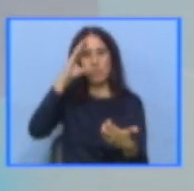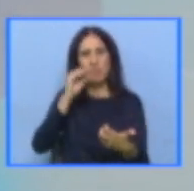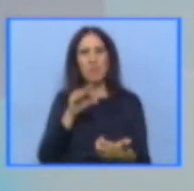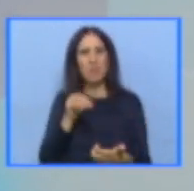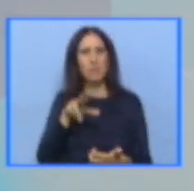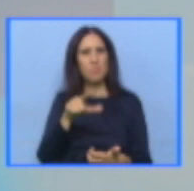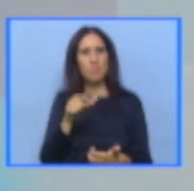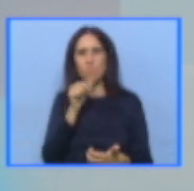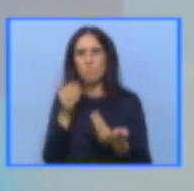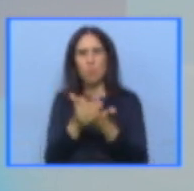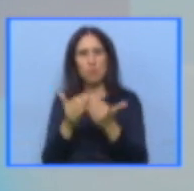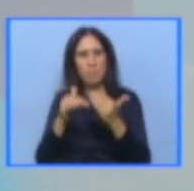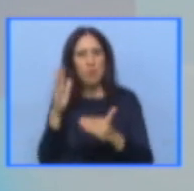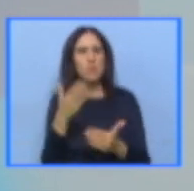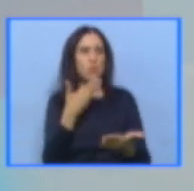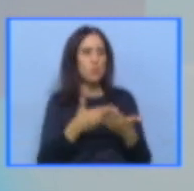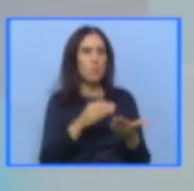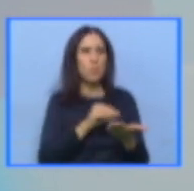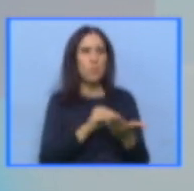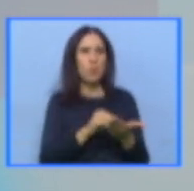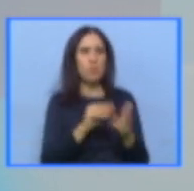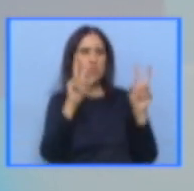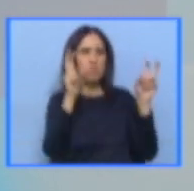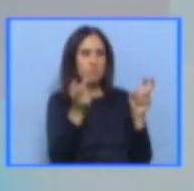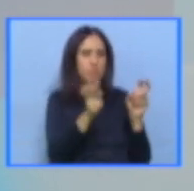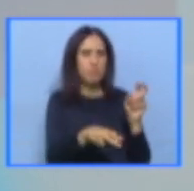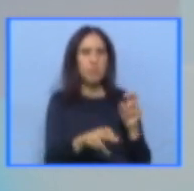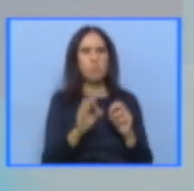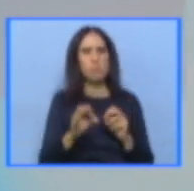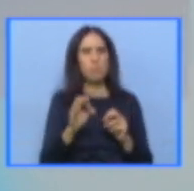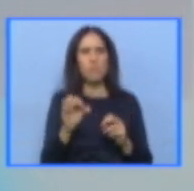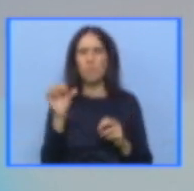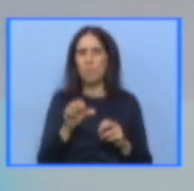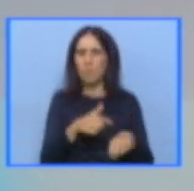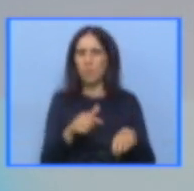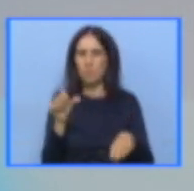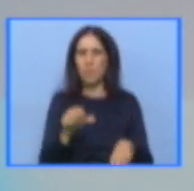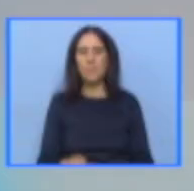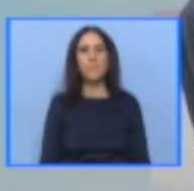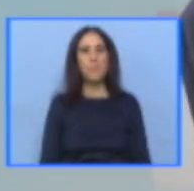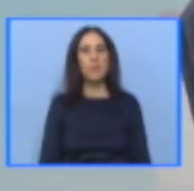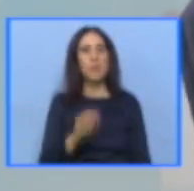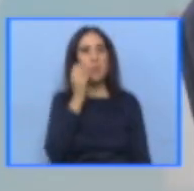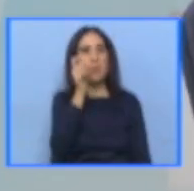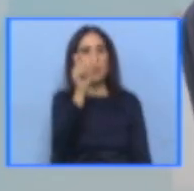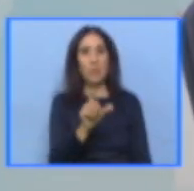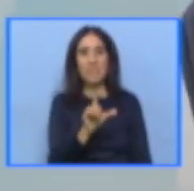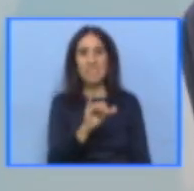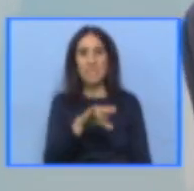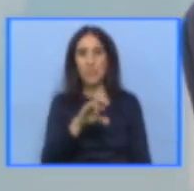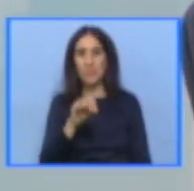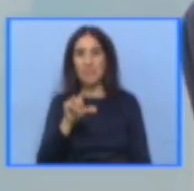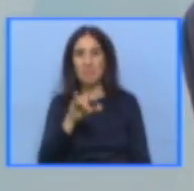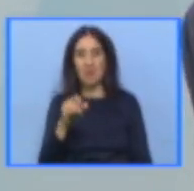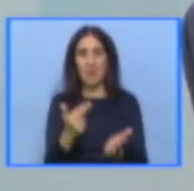mortes, a sopa dos pobres surgiu, aquilo foi mesmo mau, foi um período mau. Licínio Lima, ficamos a aguardar, já